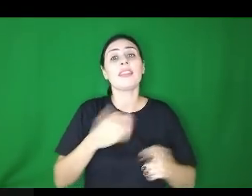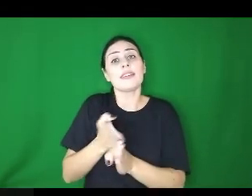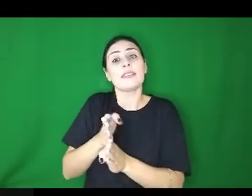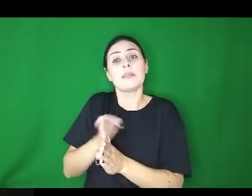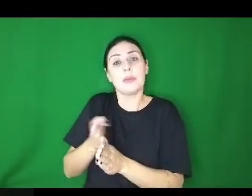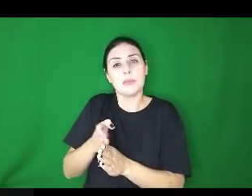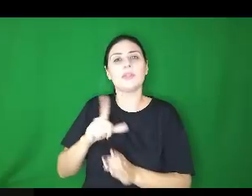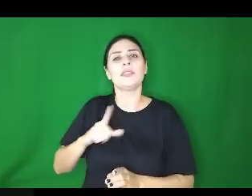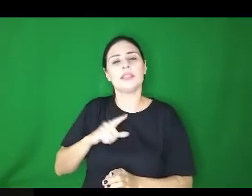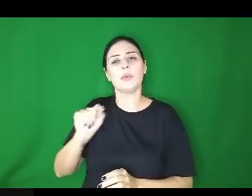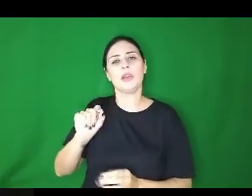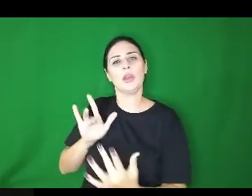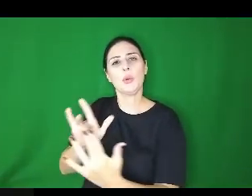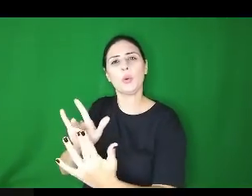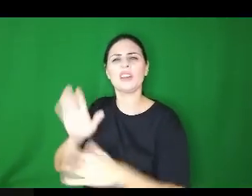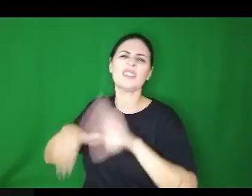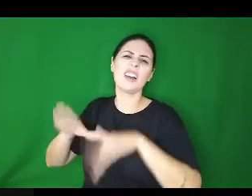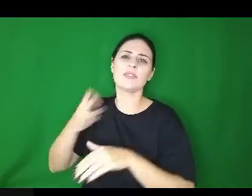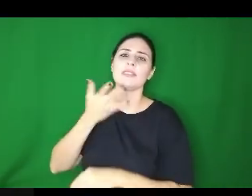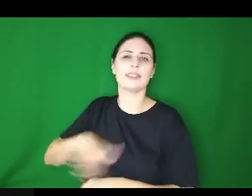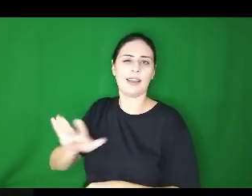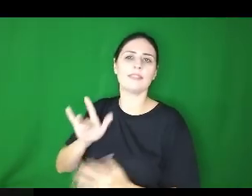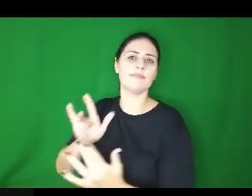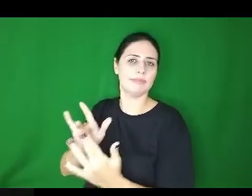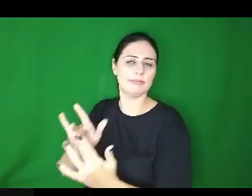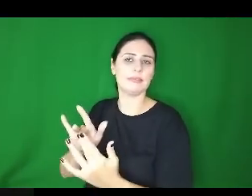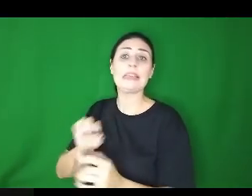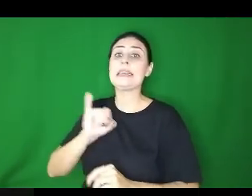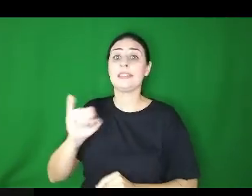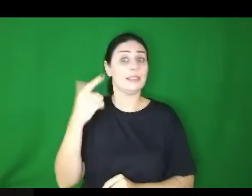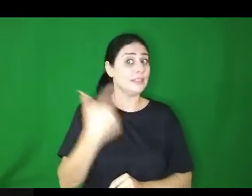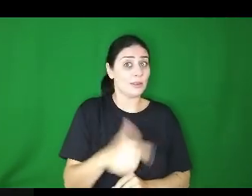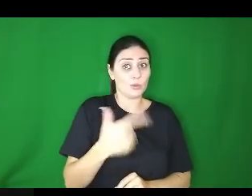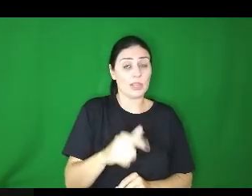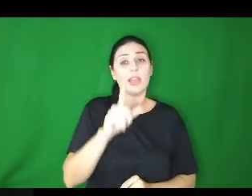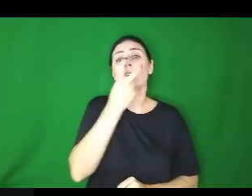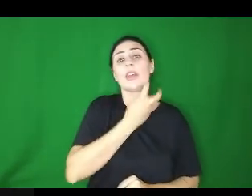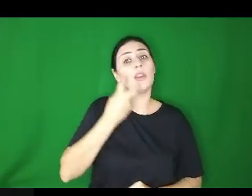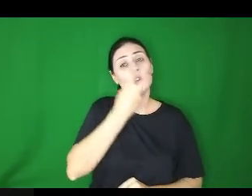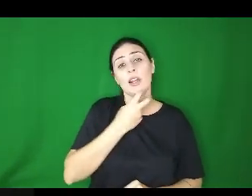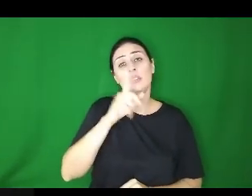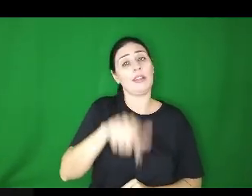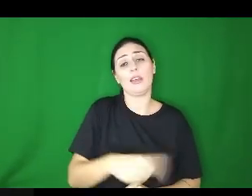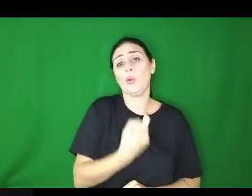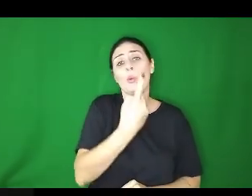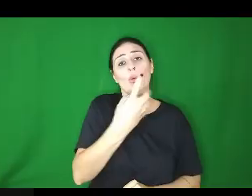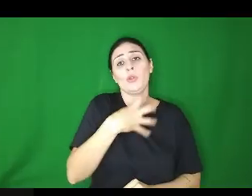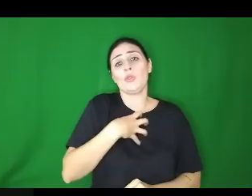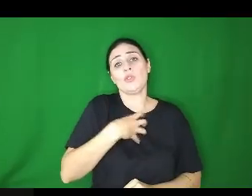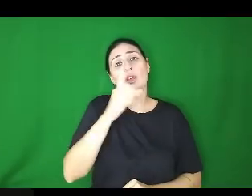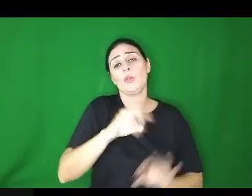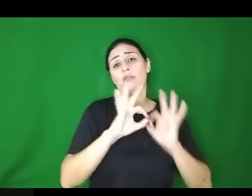automatizando a escrita. Então, se eu tenho lá, obviamente que a gente tem que pensar em alfabetização e letramento, tá? Tudo